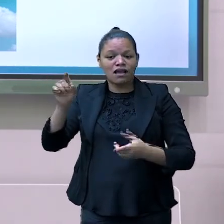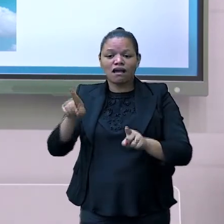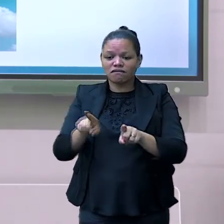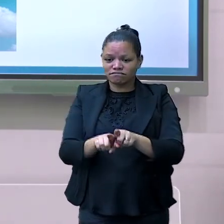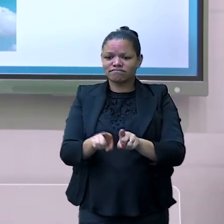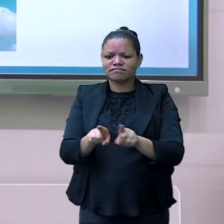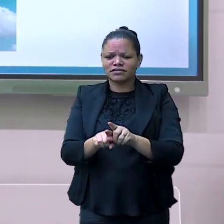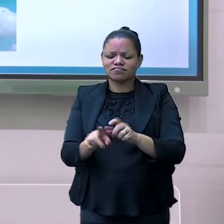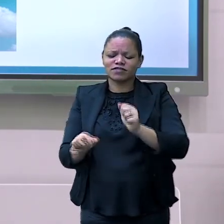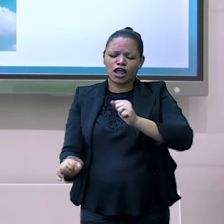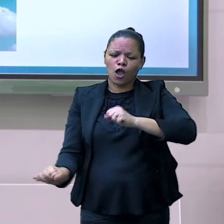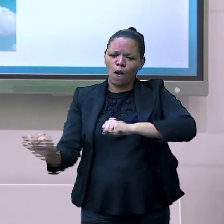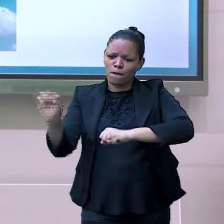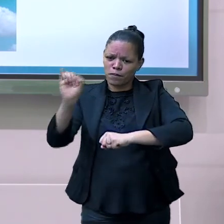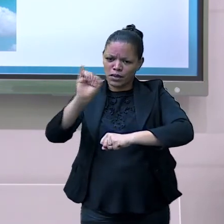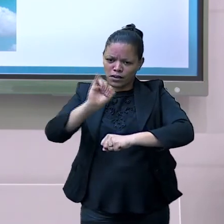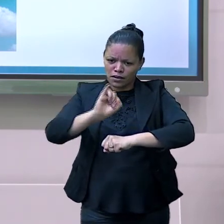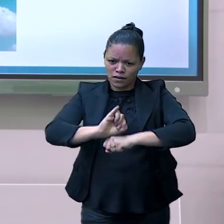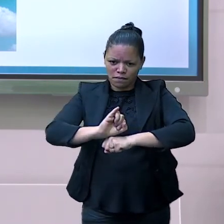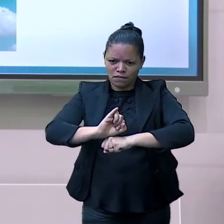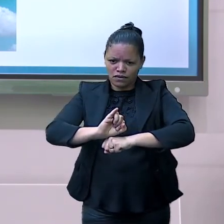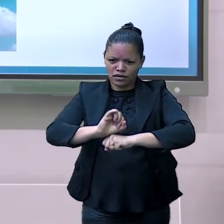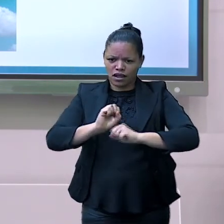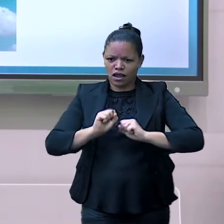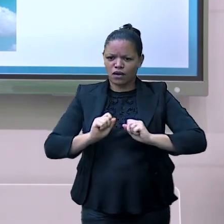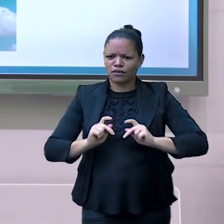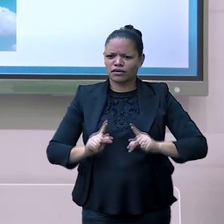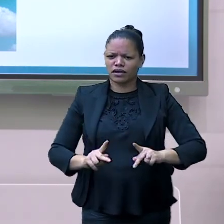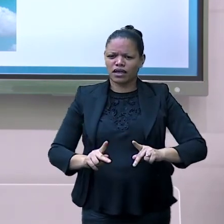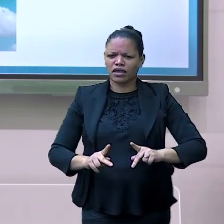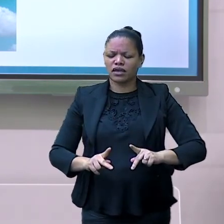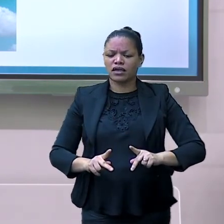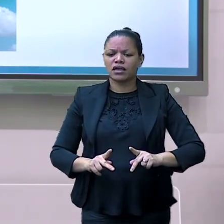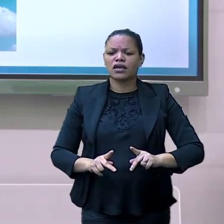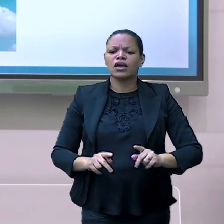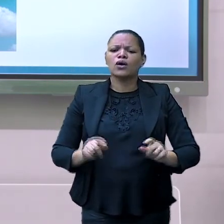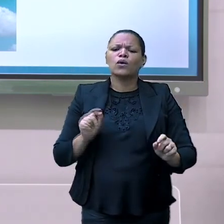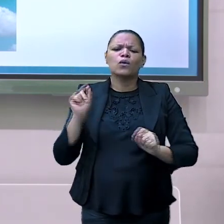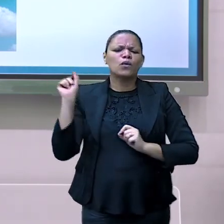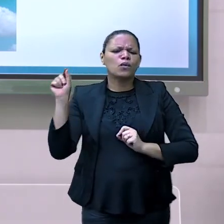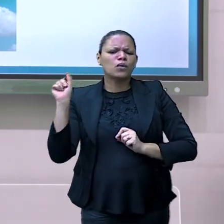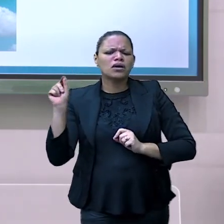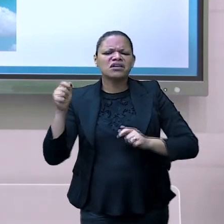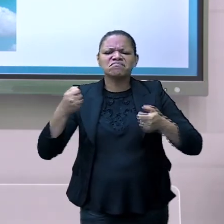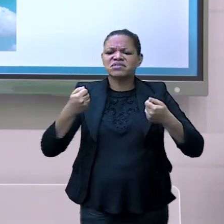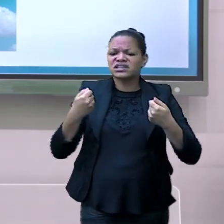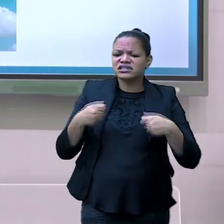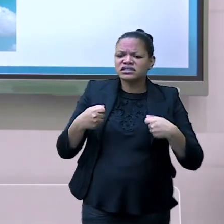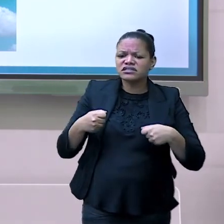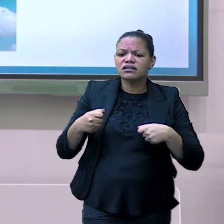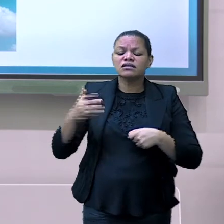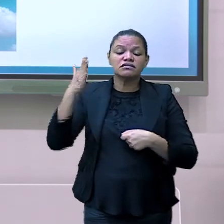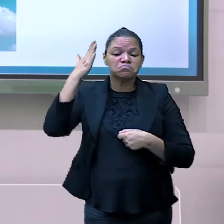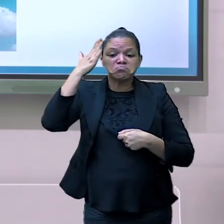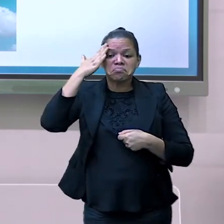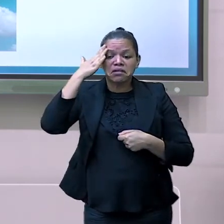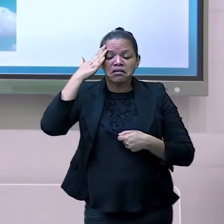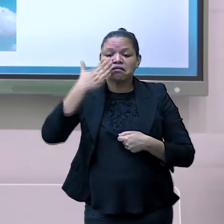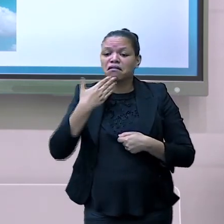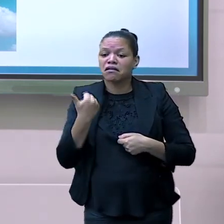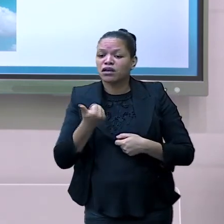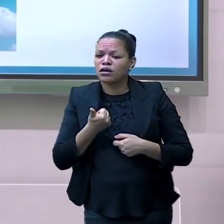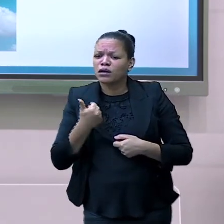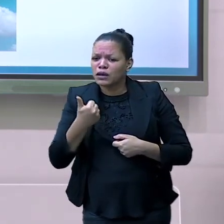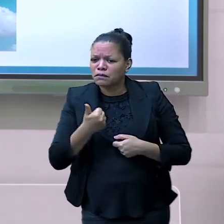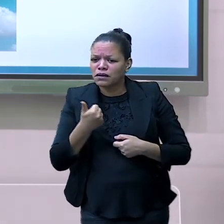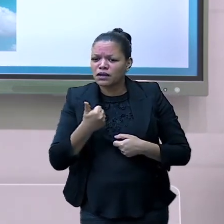estabelece algumas divergências, né? O que pode ser necessário, o que não é necessário, mas entender que toda essa questão de exportação e importação